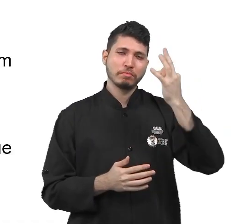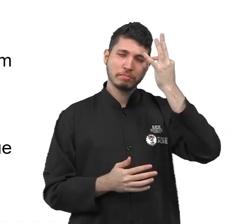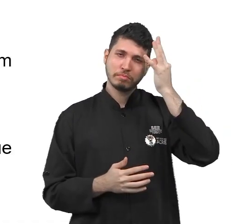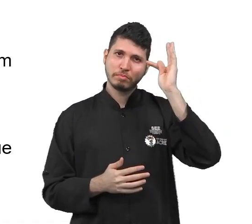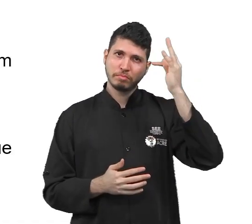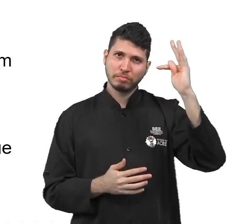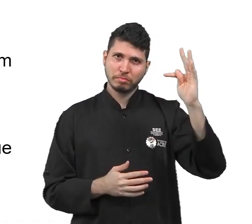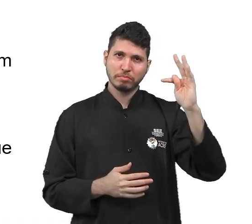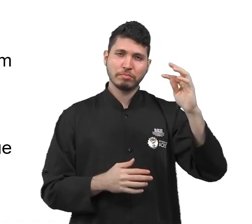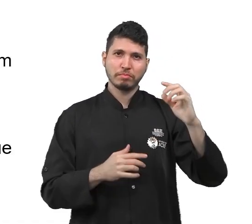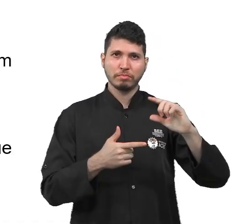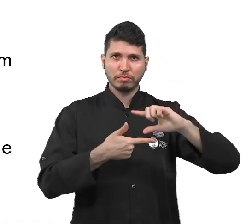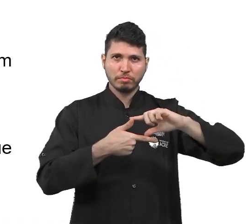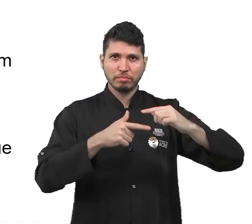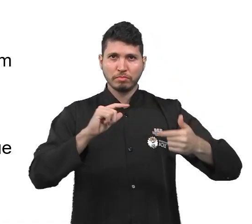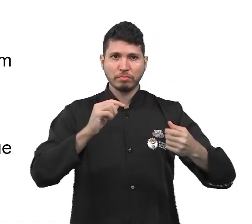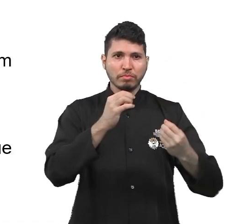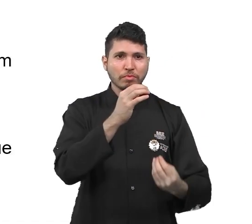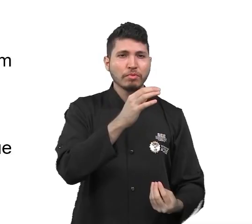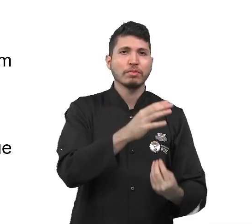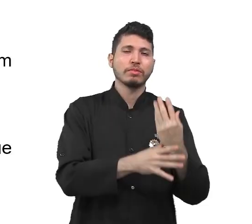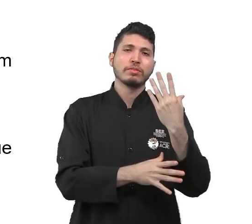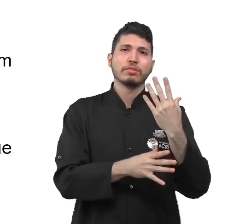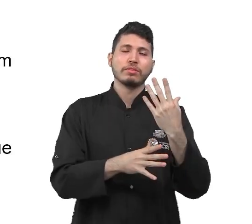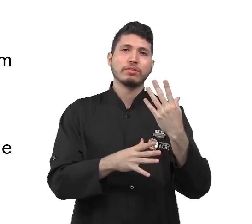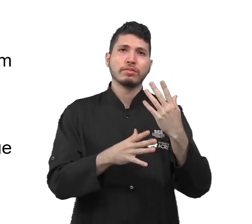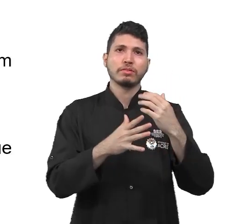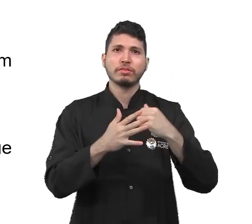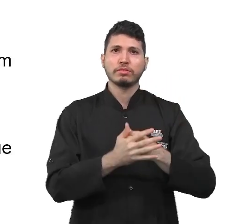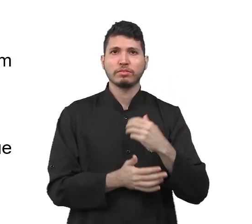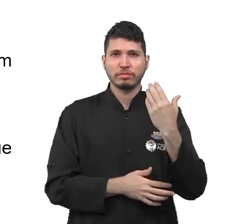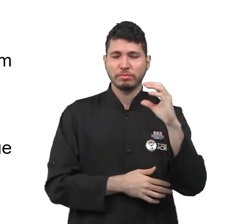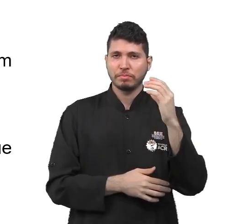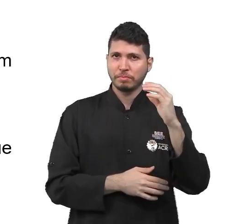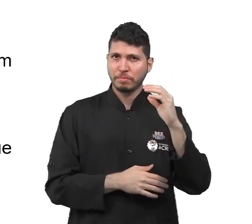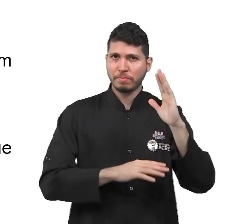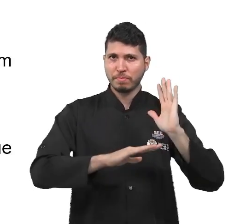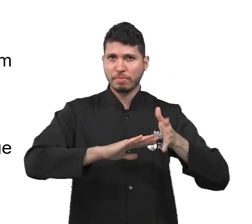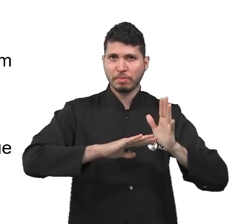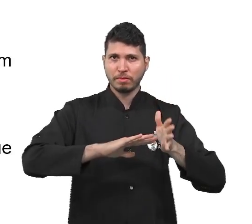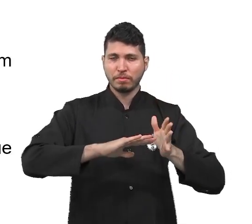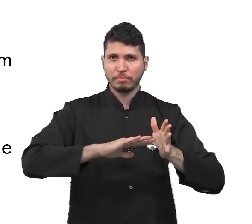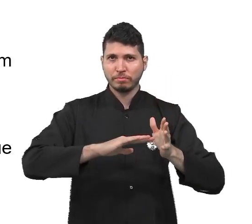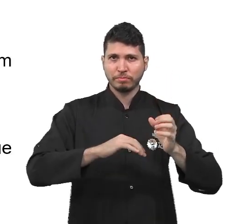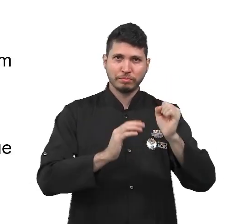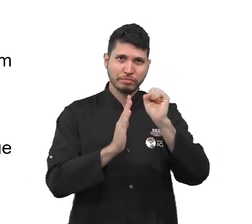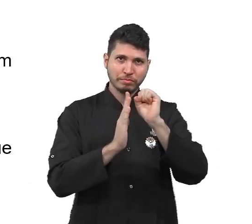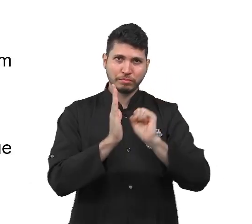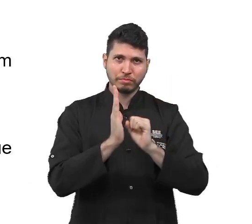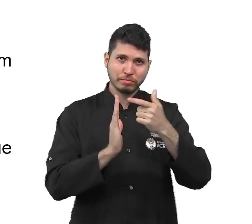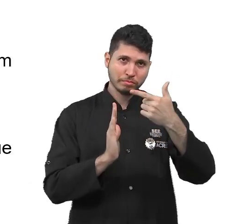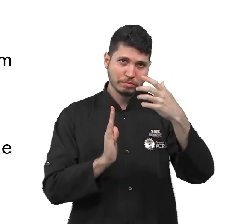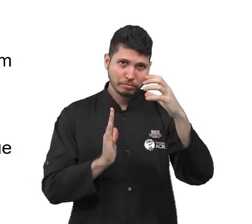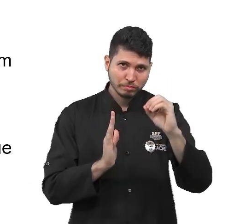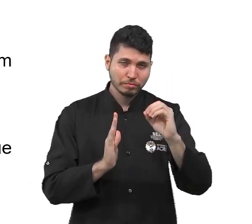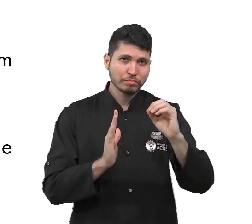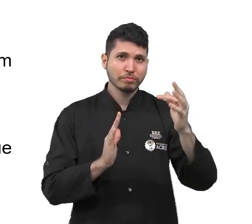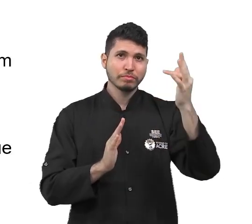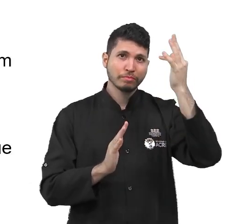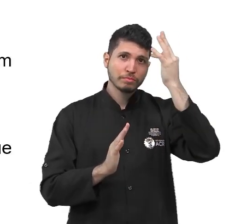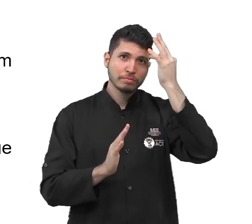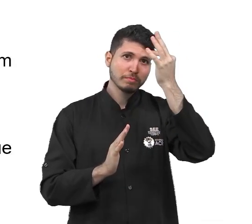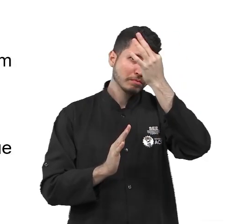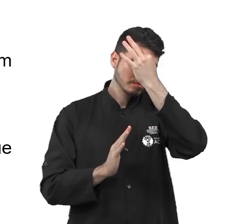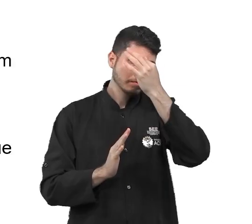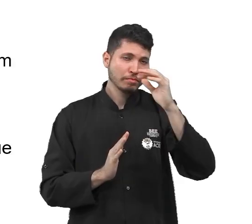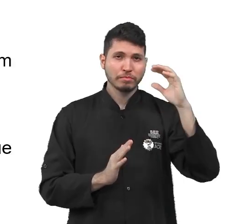à filosofia da ciência contemporânea. Ou seja, no século XX, filósofos e